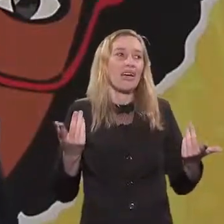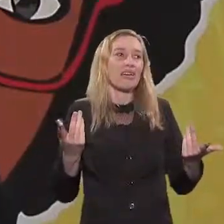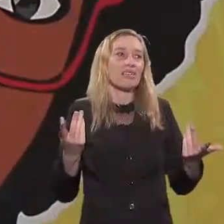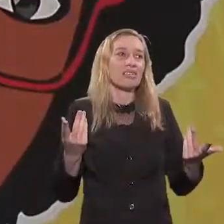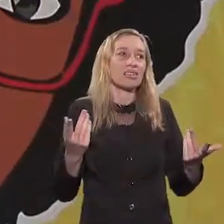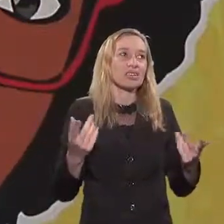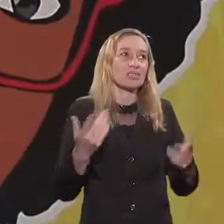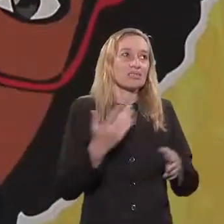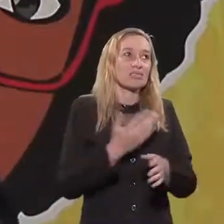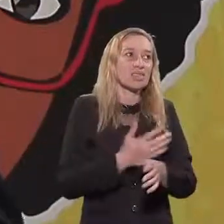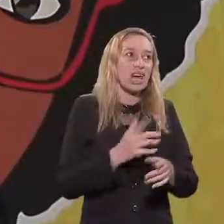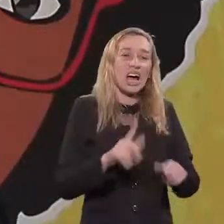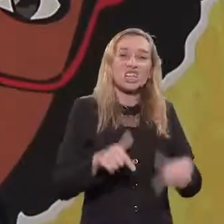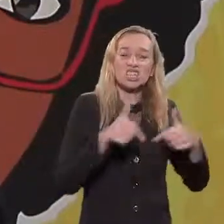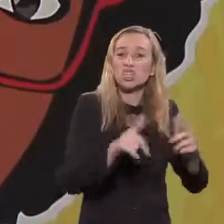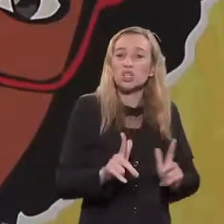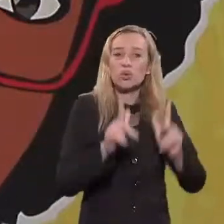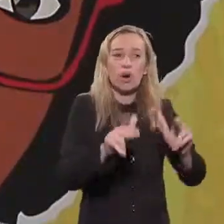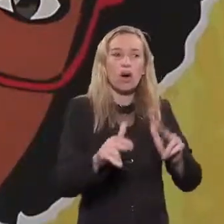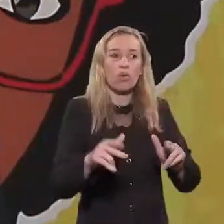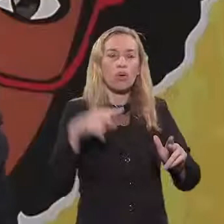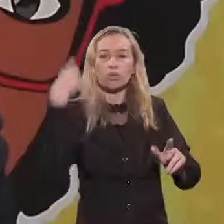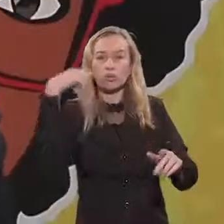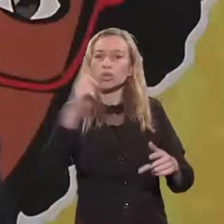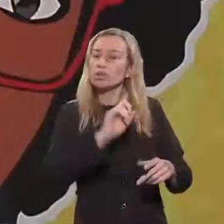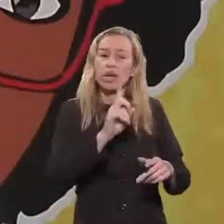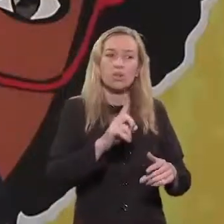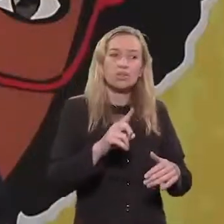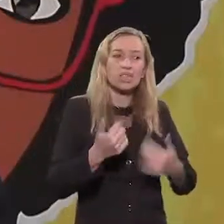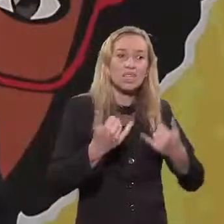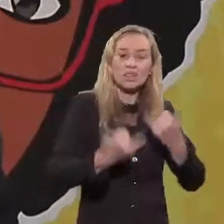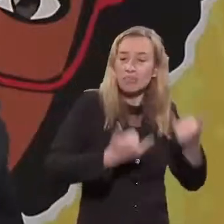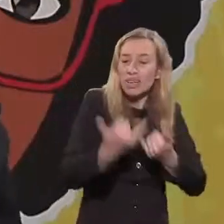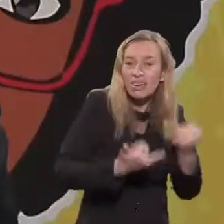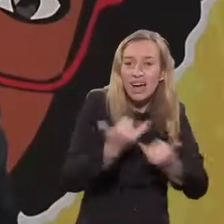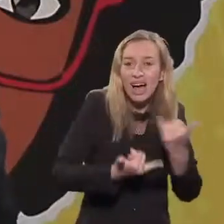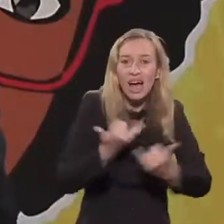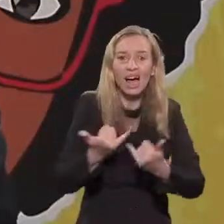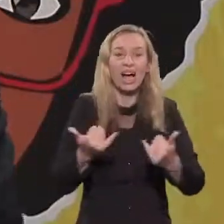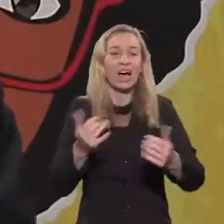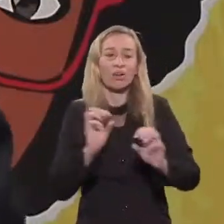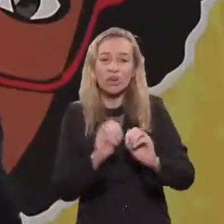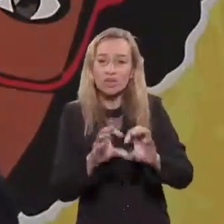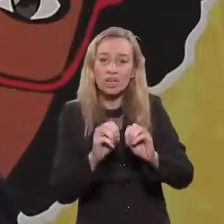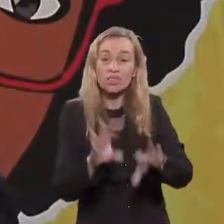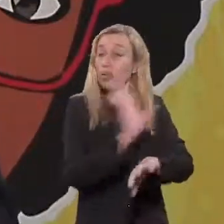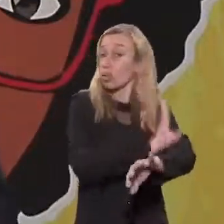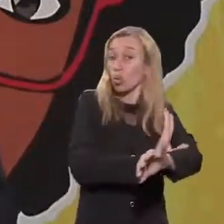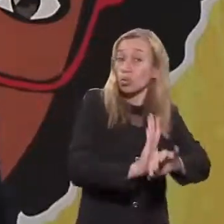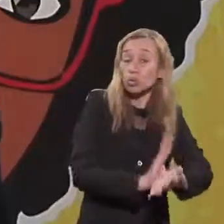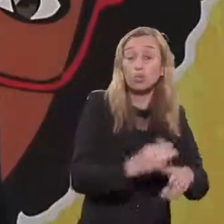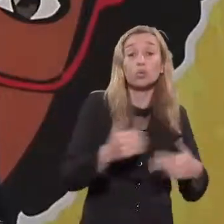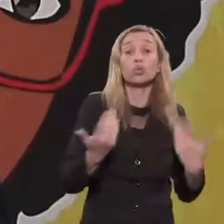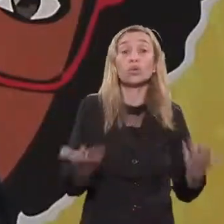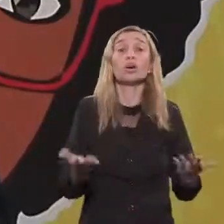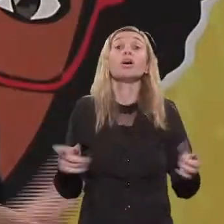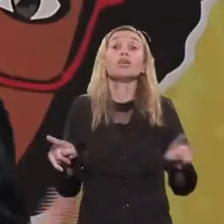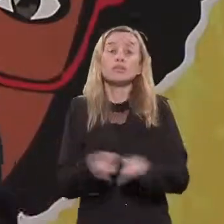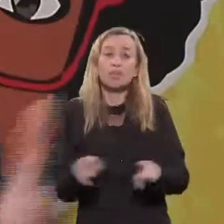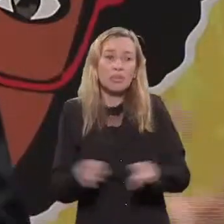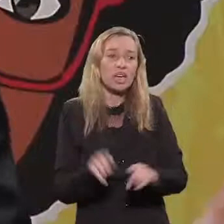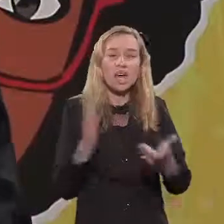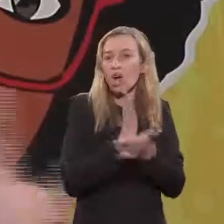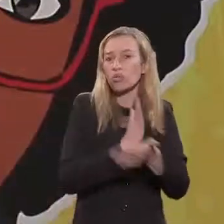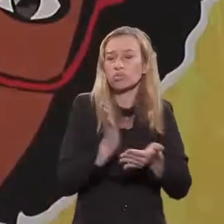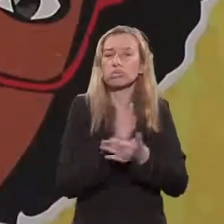tratado manicomialmente. Ele tem que ser tratado assim, com leitura, com brinquedo, com educação, com cultura. É